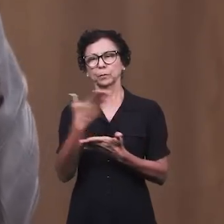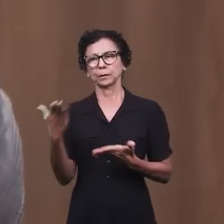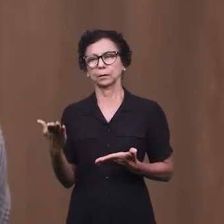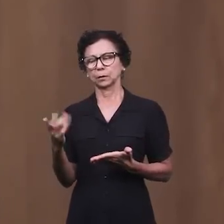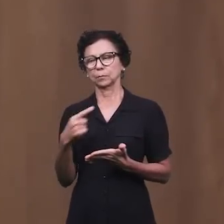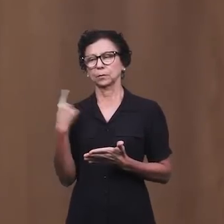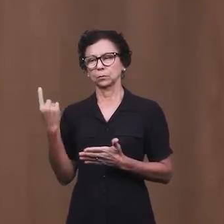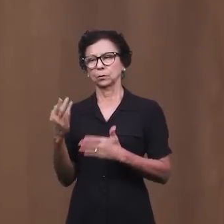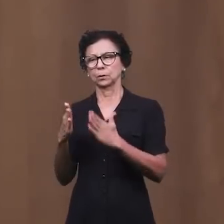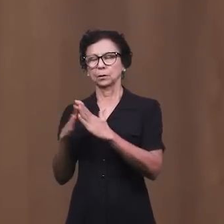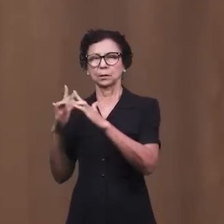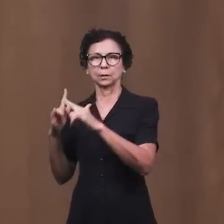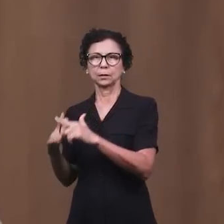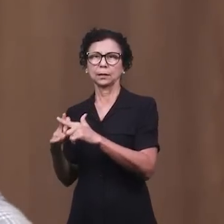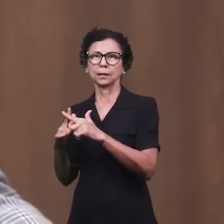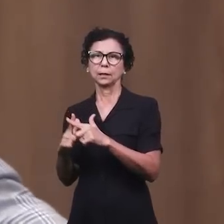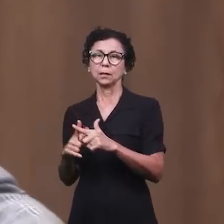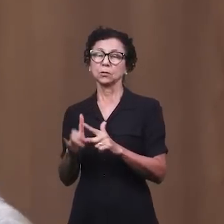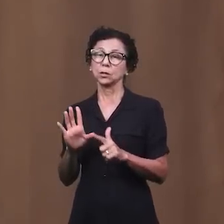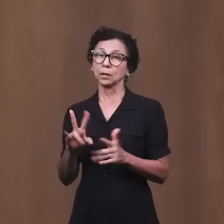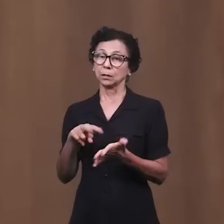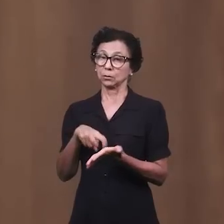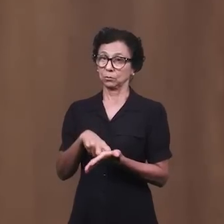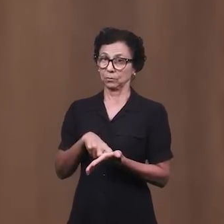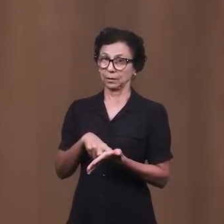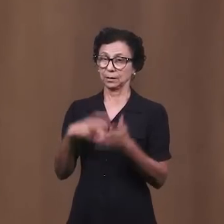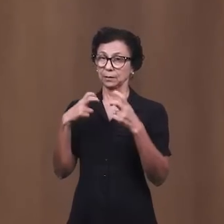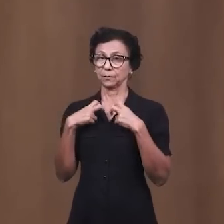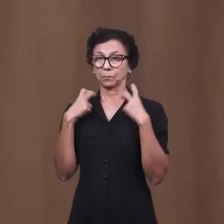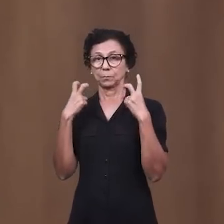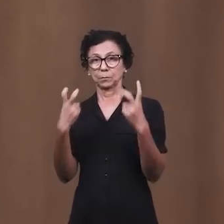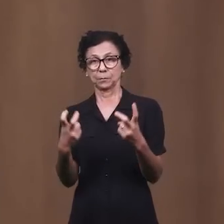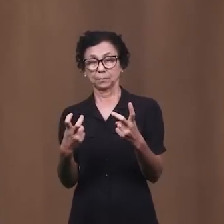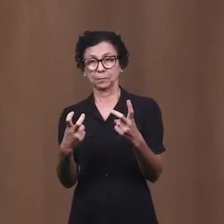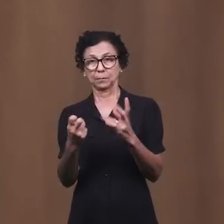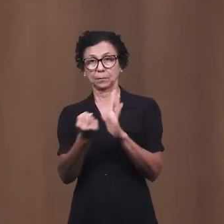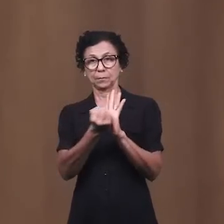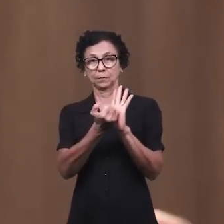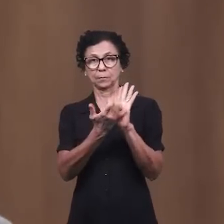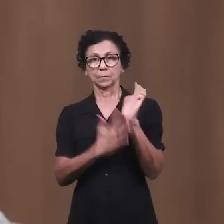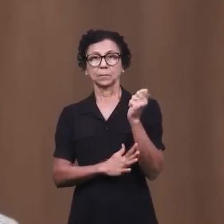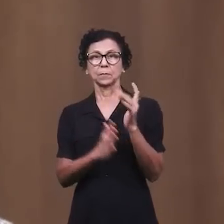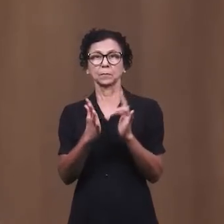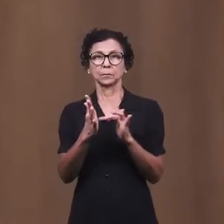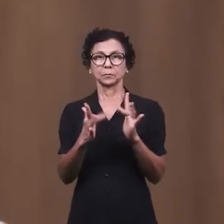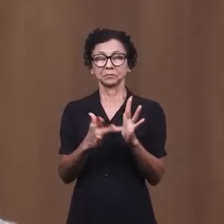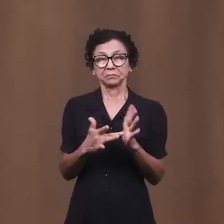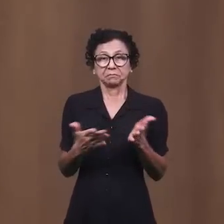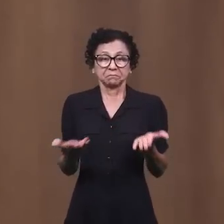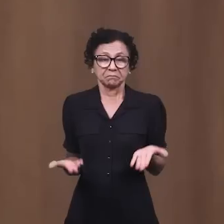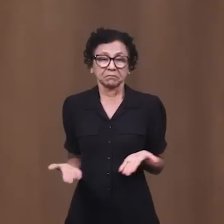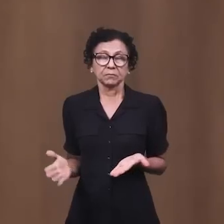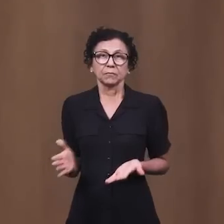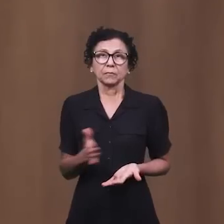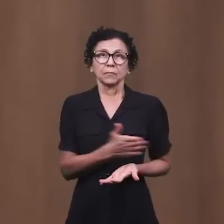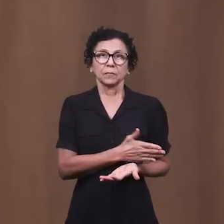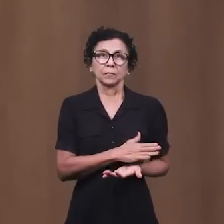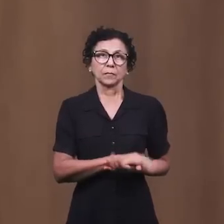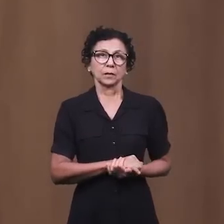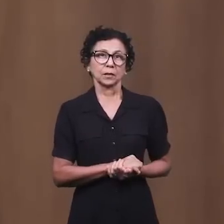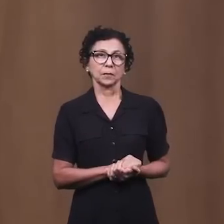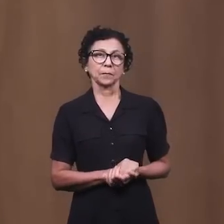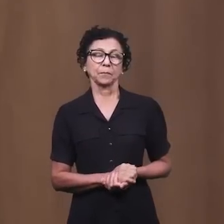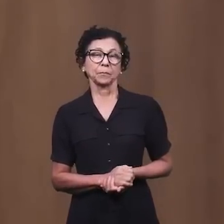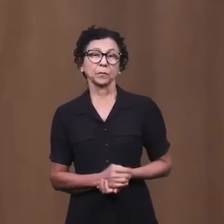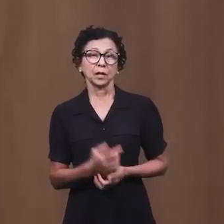qualquer coisa, de joelhos, e vai clamar pelo sangue de Jesus. Bom, eu que tinha um passado de igreja